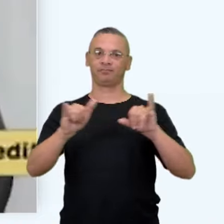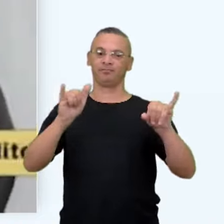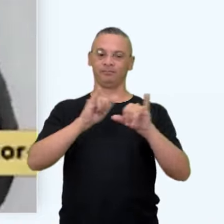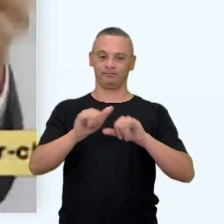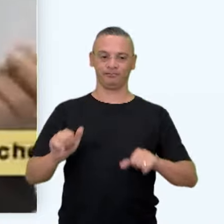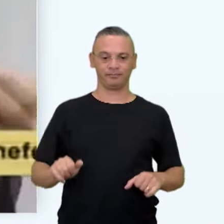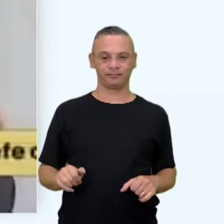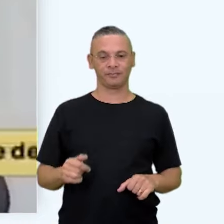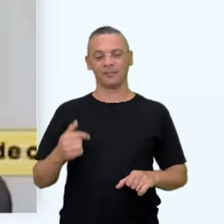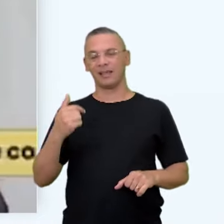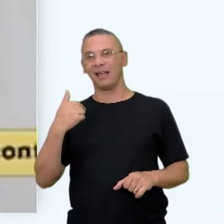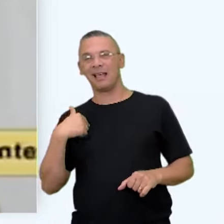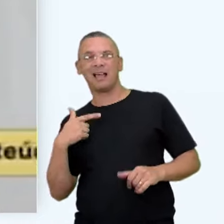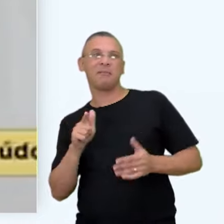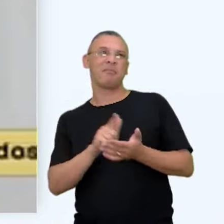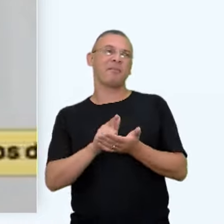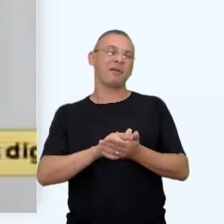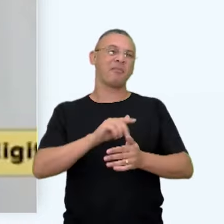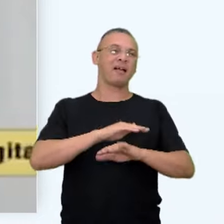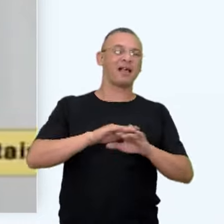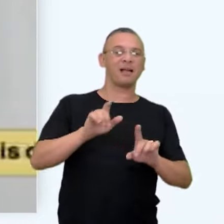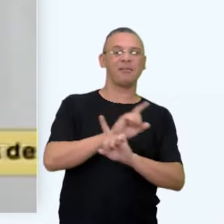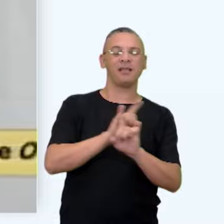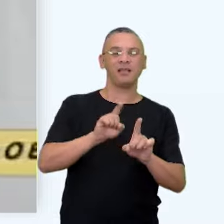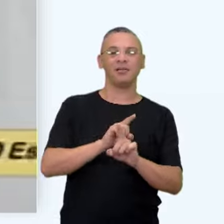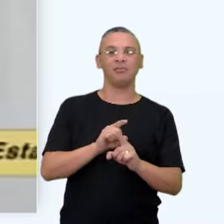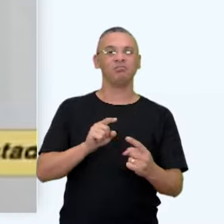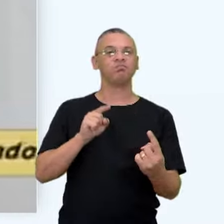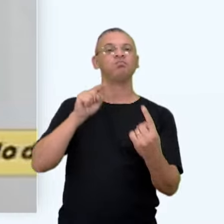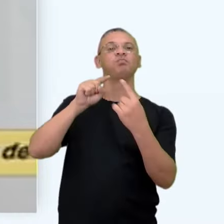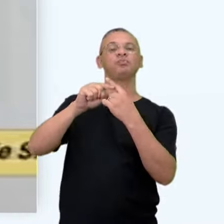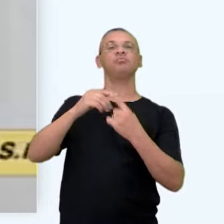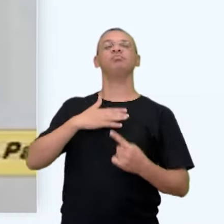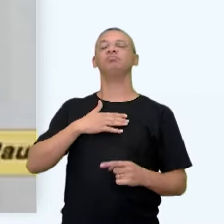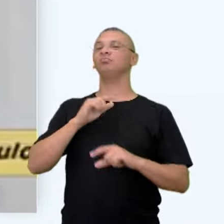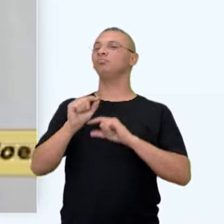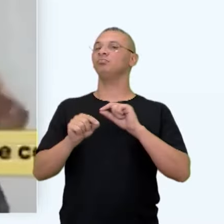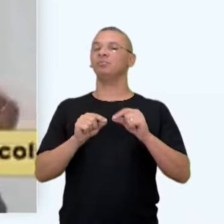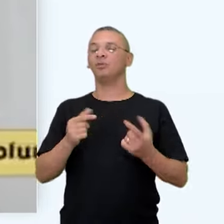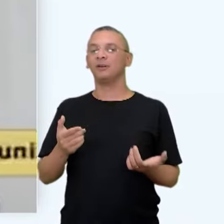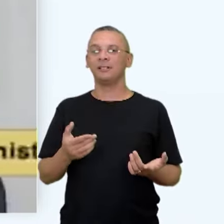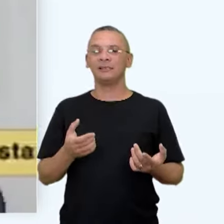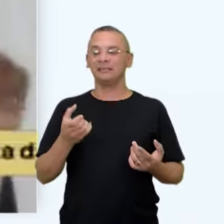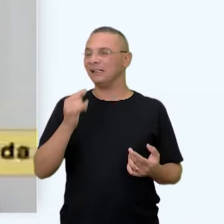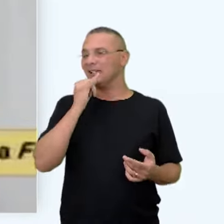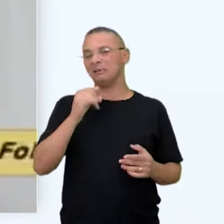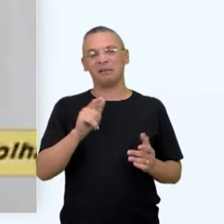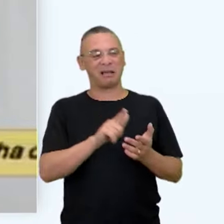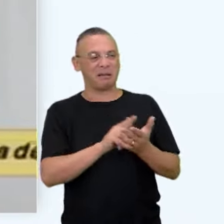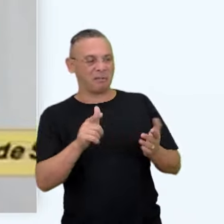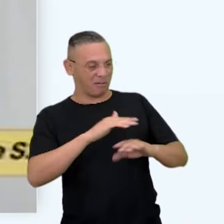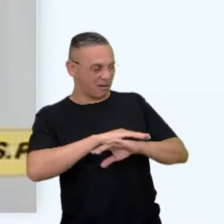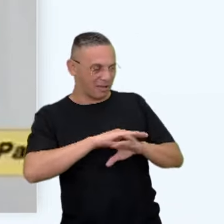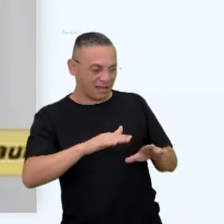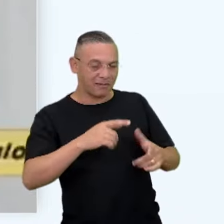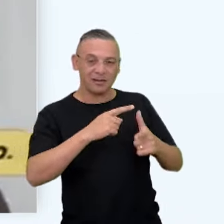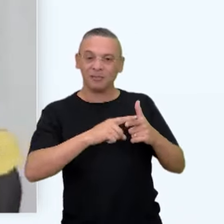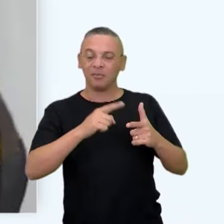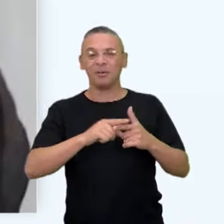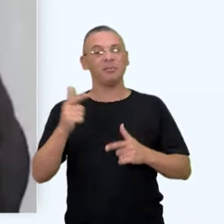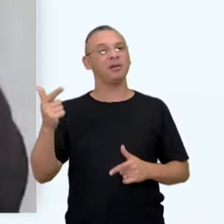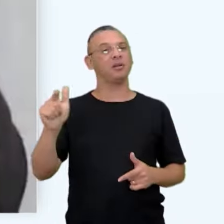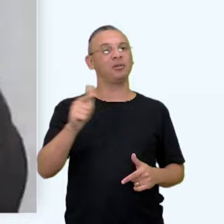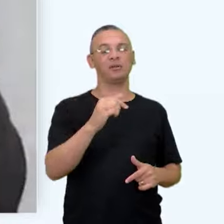é com se o papel vai acabar ou não. A minha intuição é de que não vai acabar. Mas se acabar, não tem problema. O que é